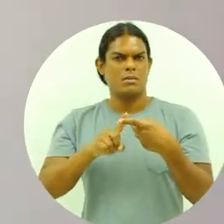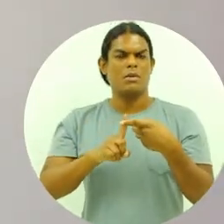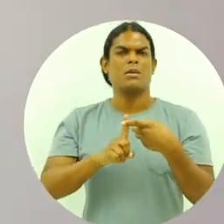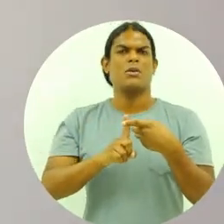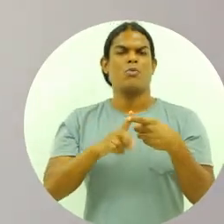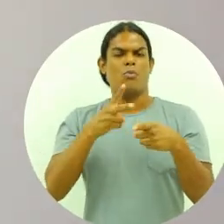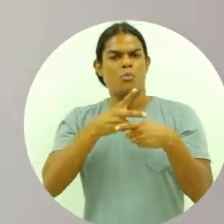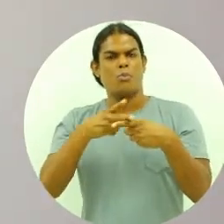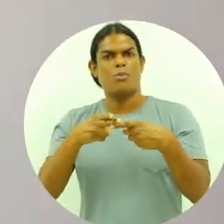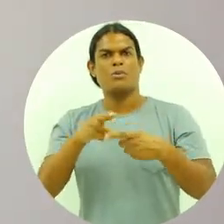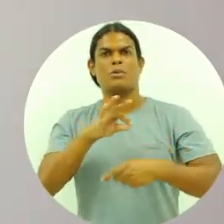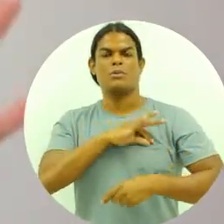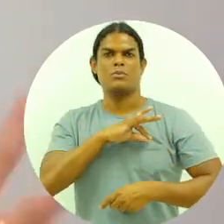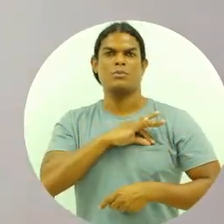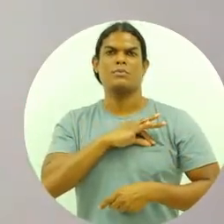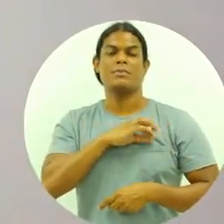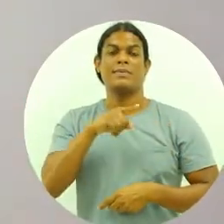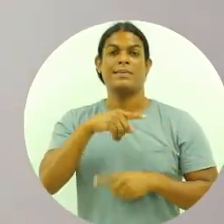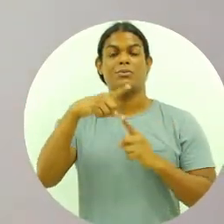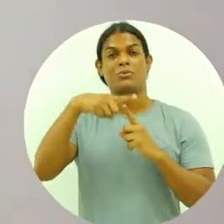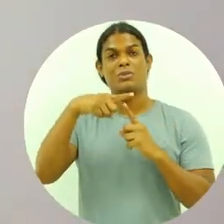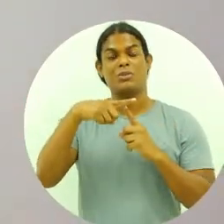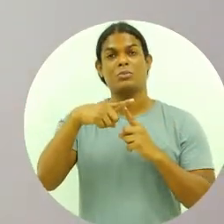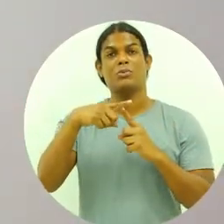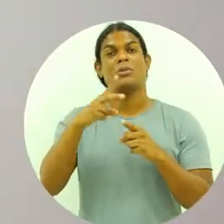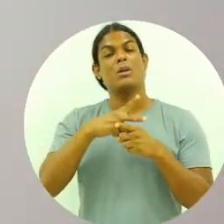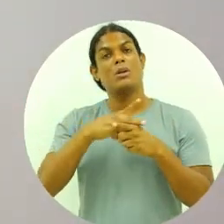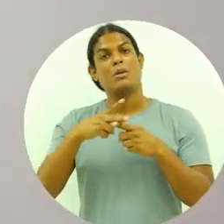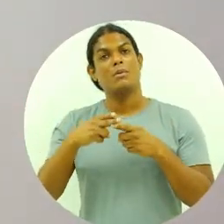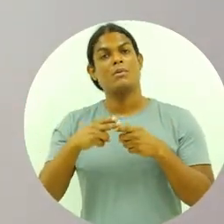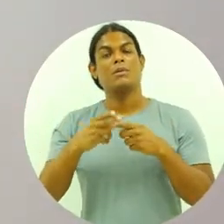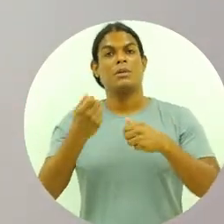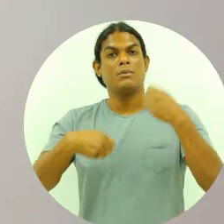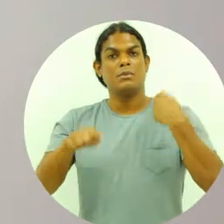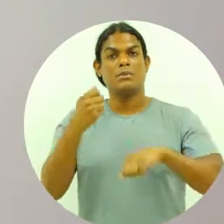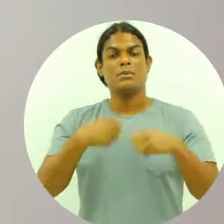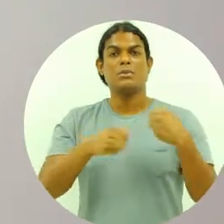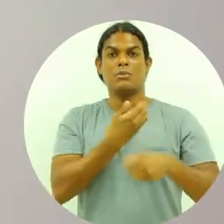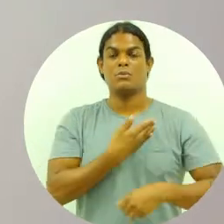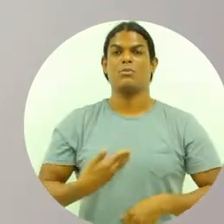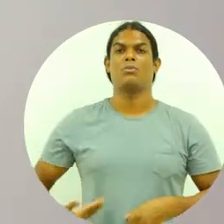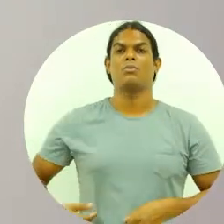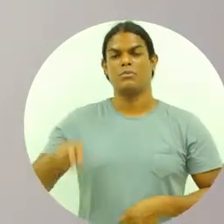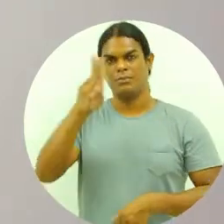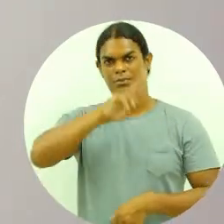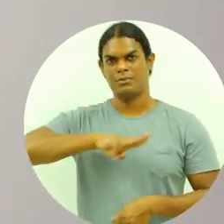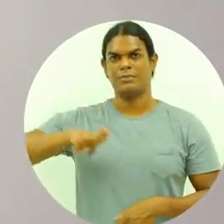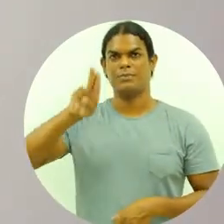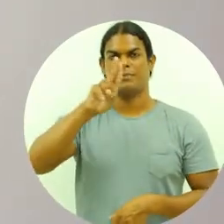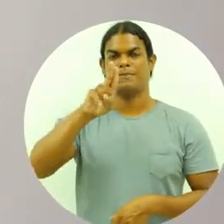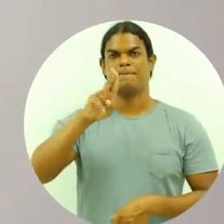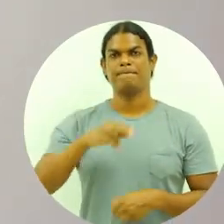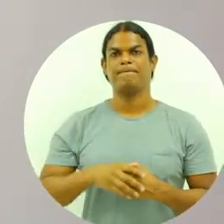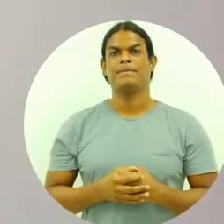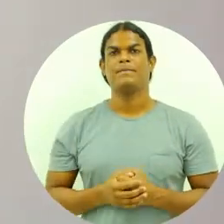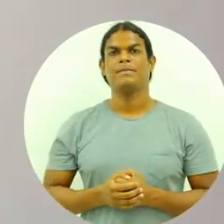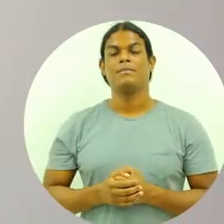trânsito, enfim. Esses são os poderes que a administração pública detém, foram